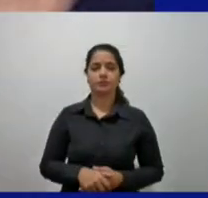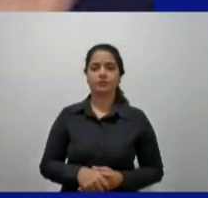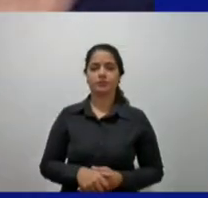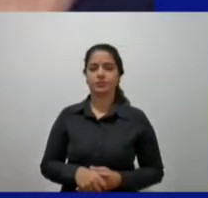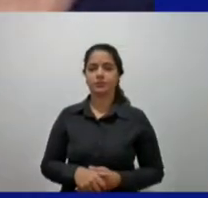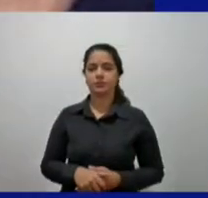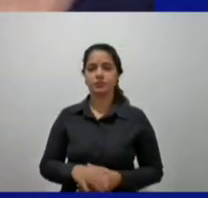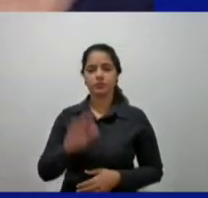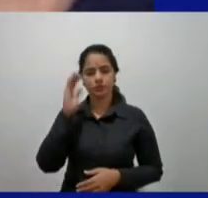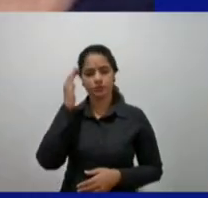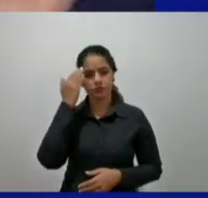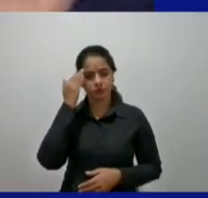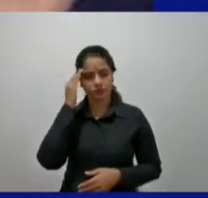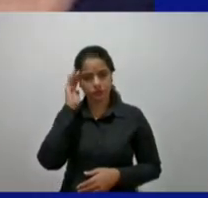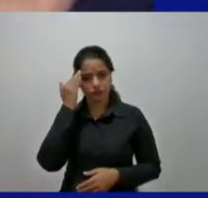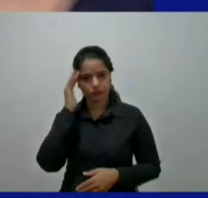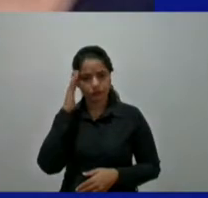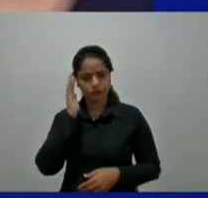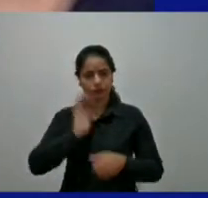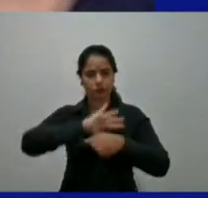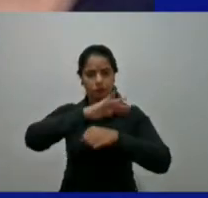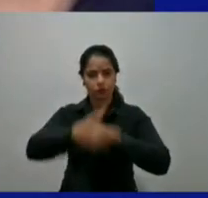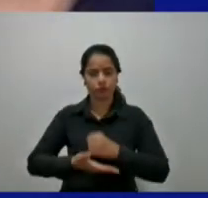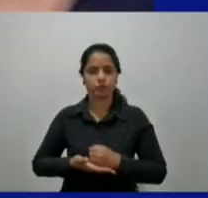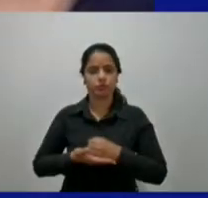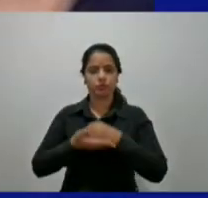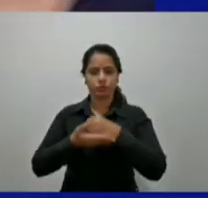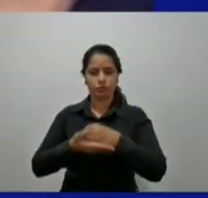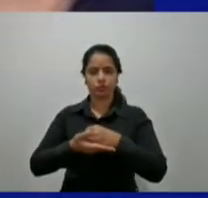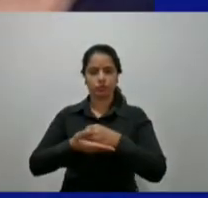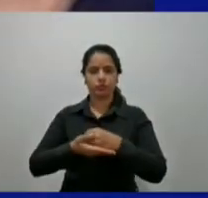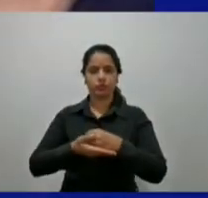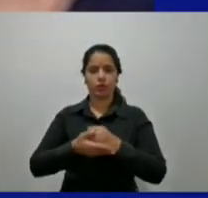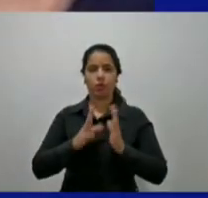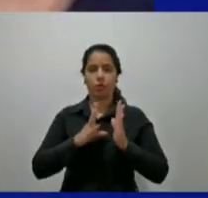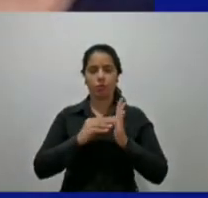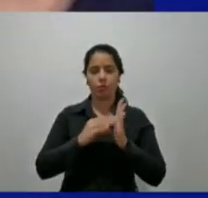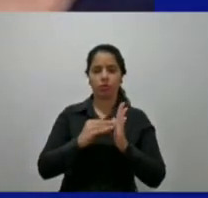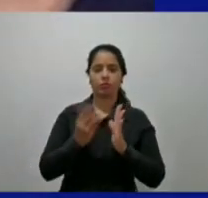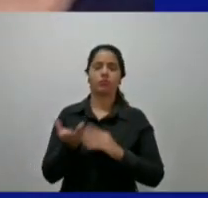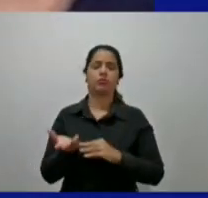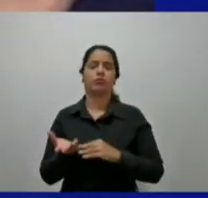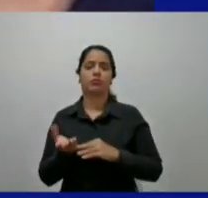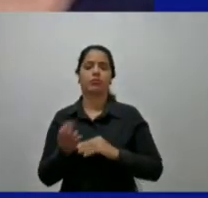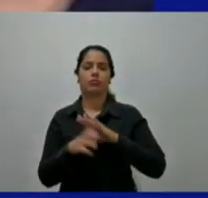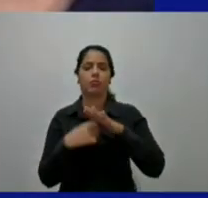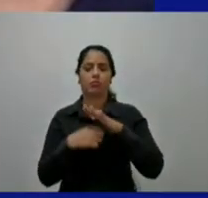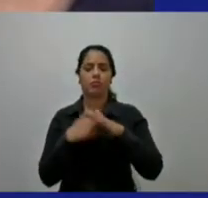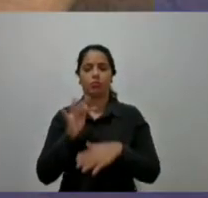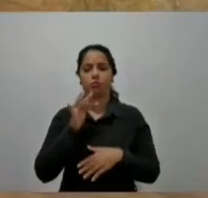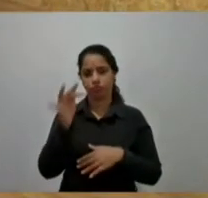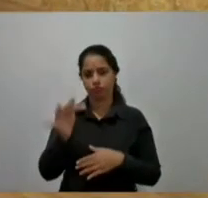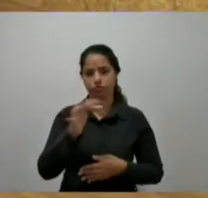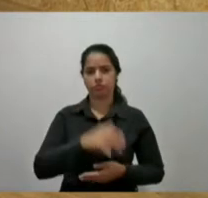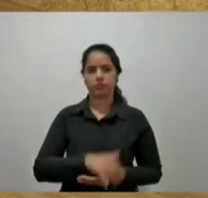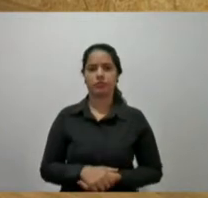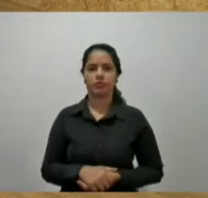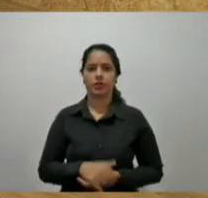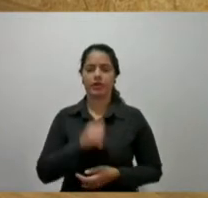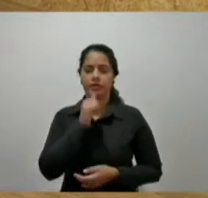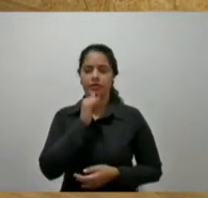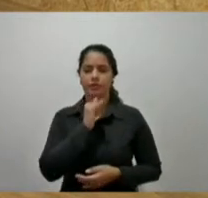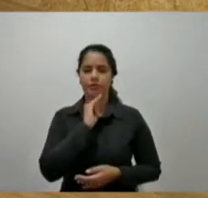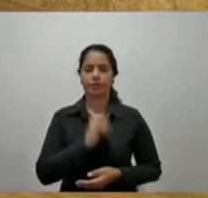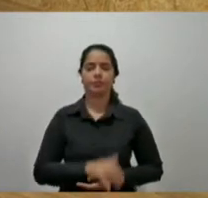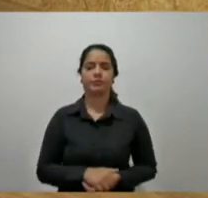a sustentabilidade do modelo de negócios para os próximos anos. Tá? Deixa eu dar alguns exemplos.